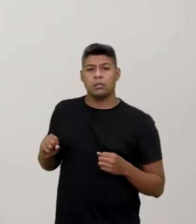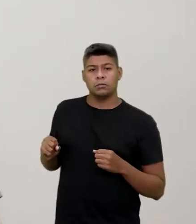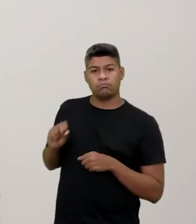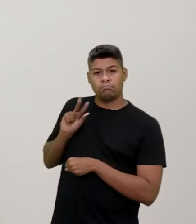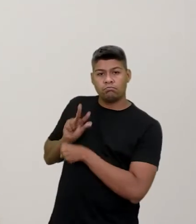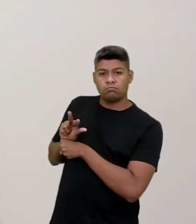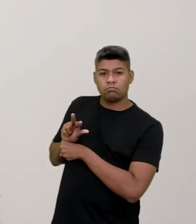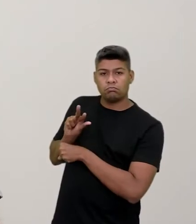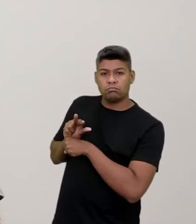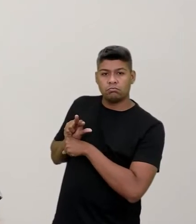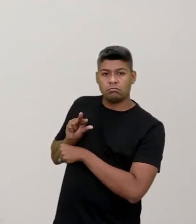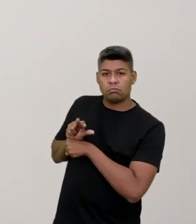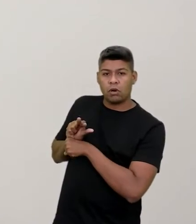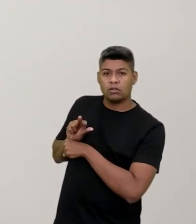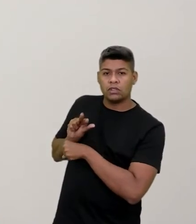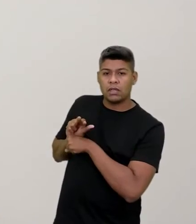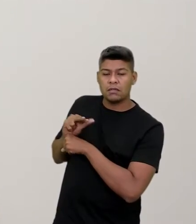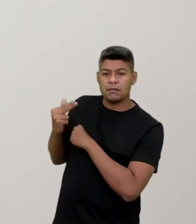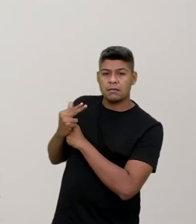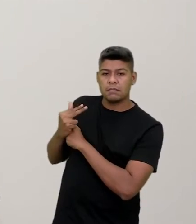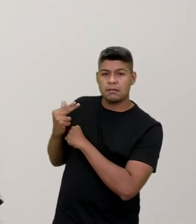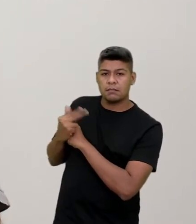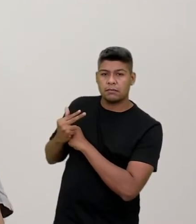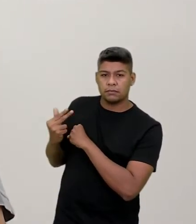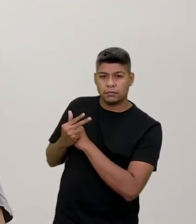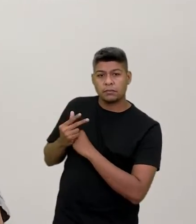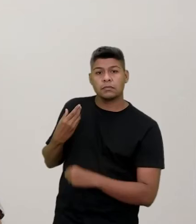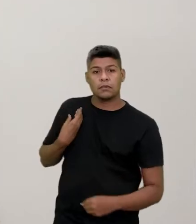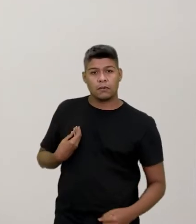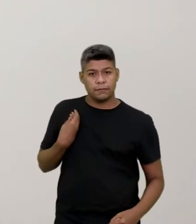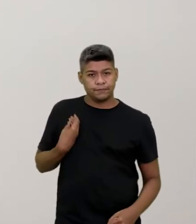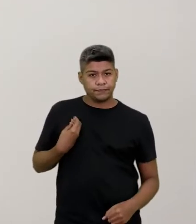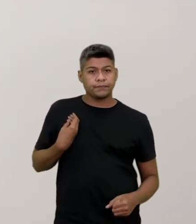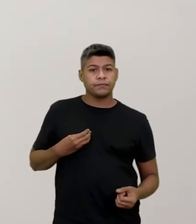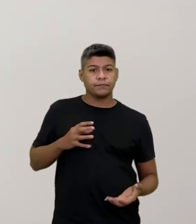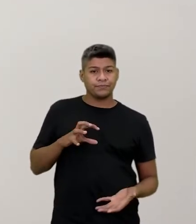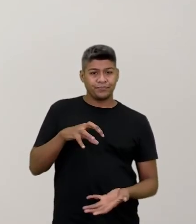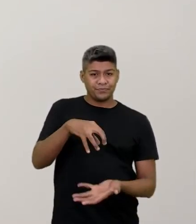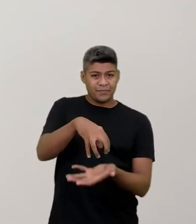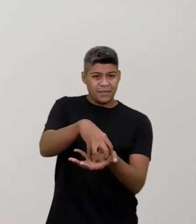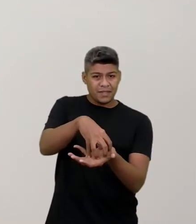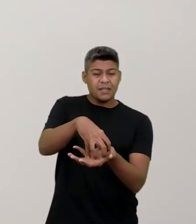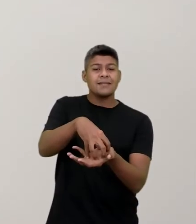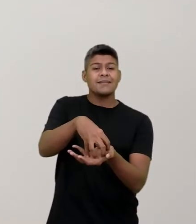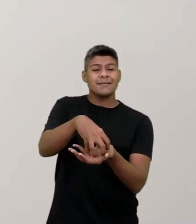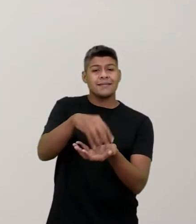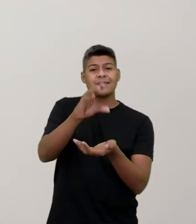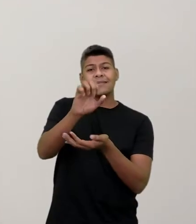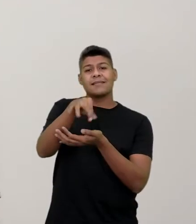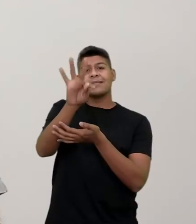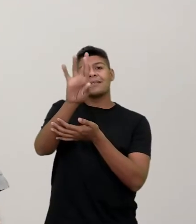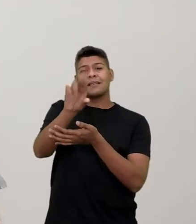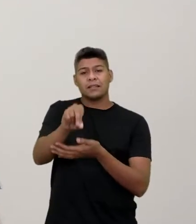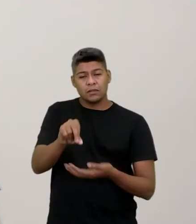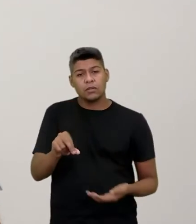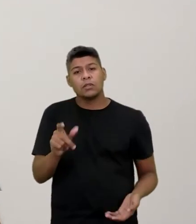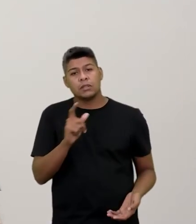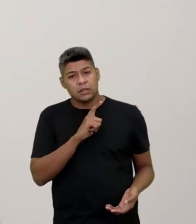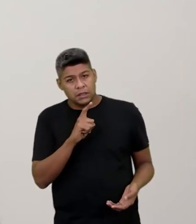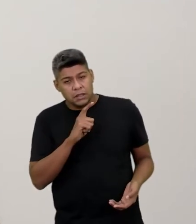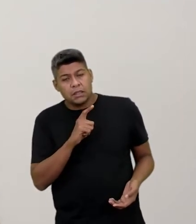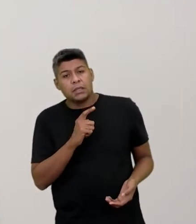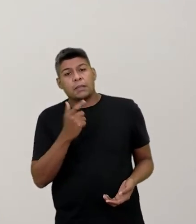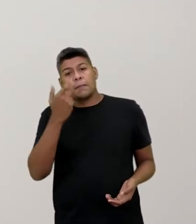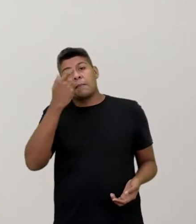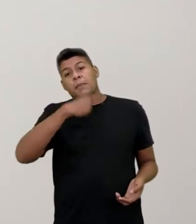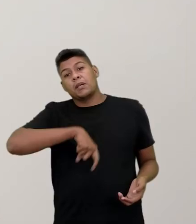perigos iminentes que existem, né, principalmente nos centros urbanos e tudo mais. Então, existe também a defesa